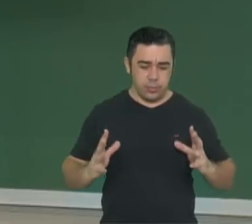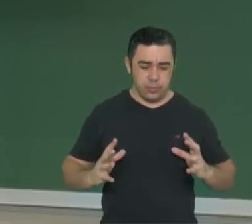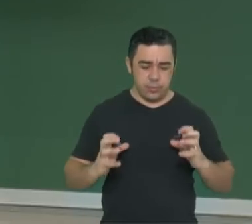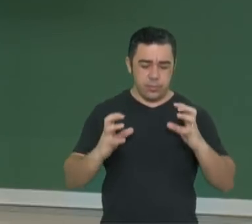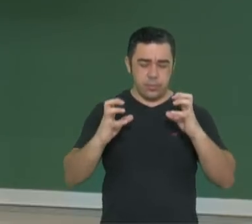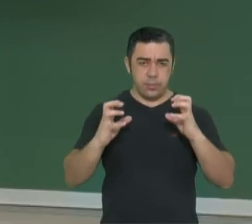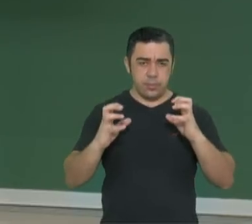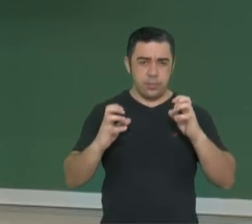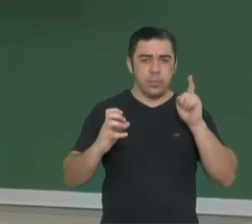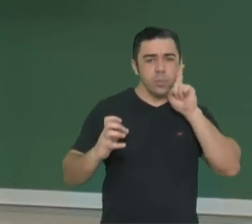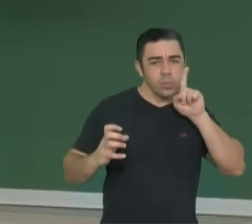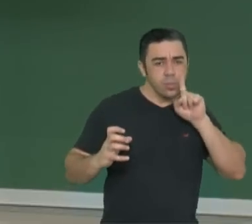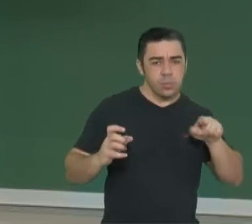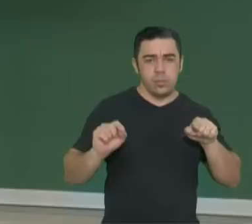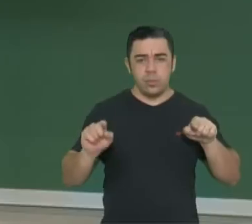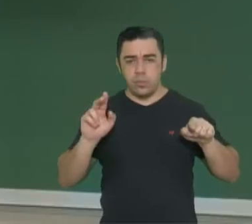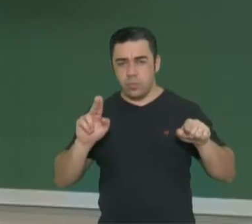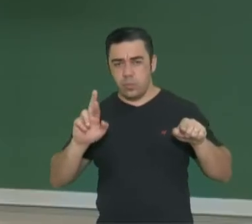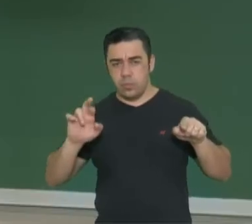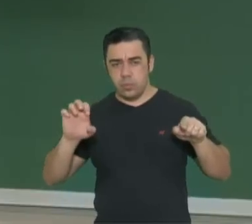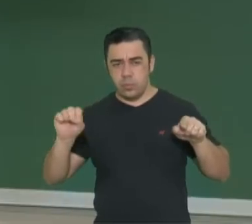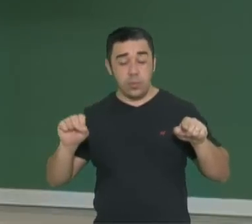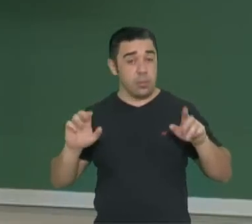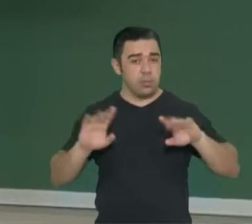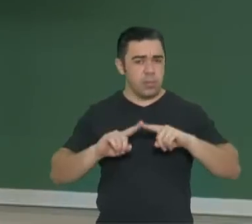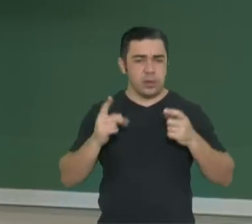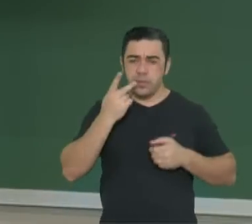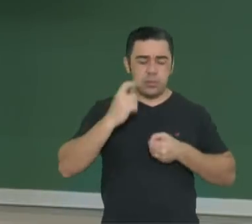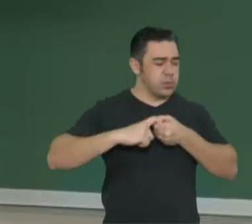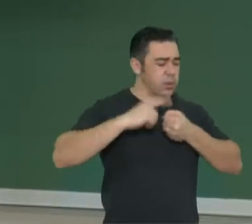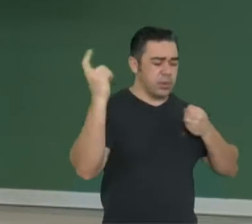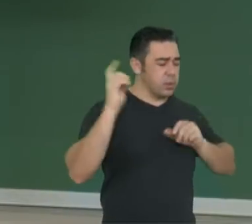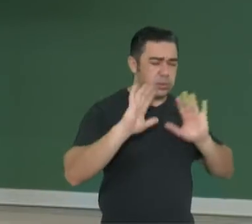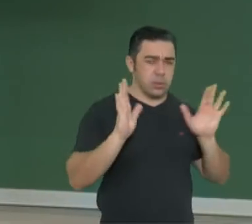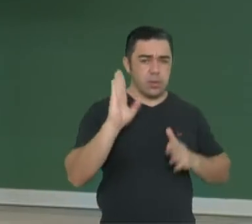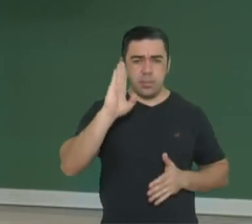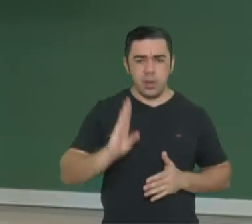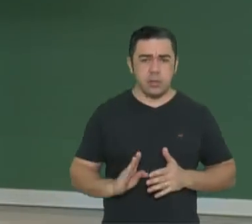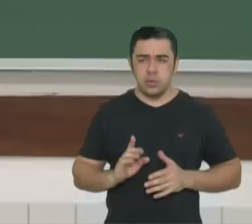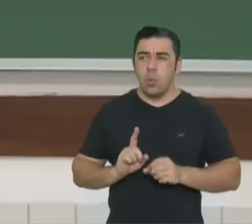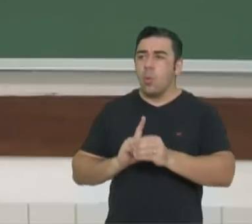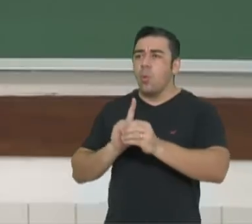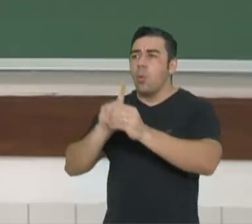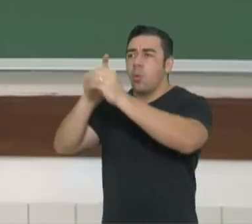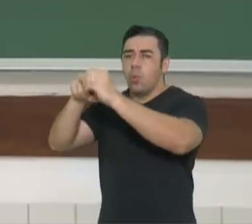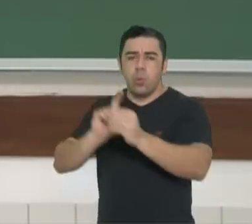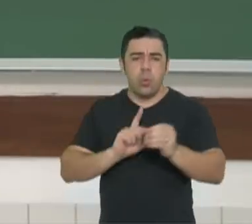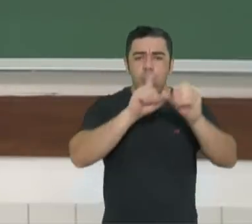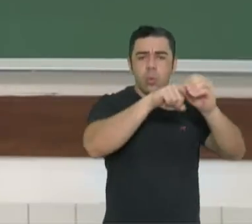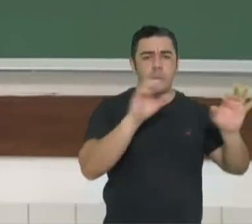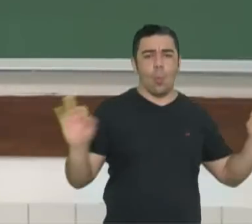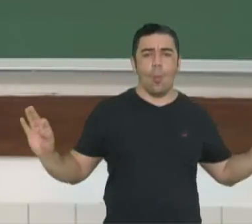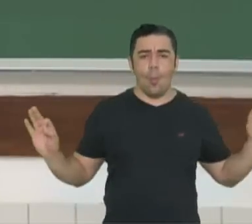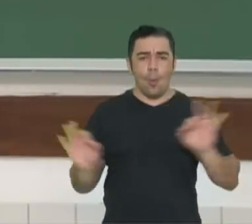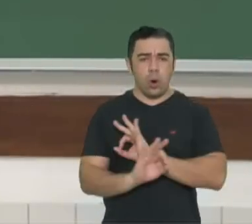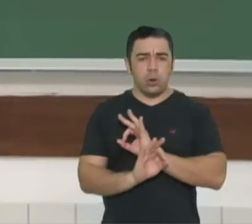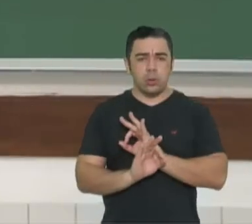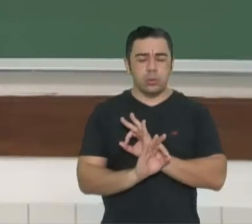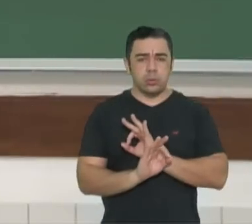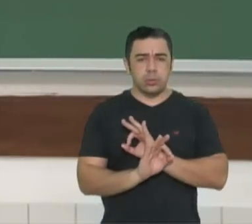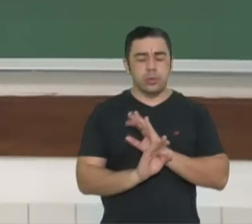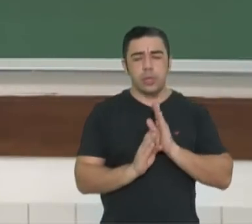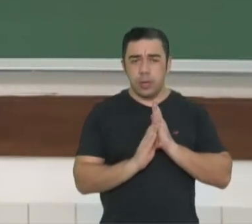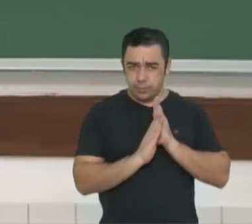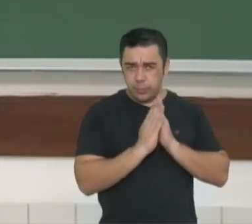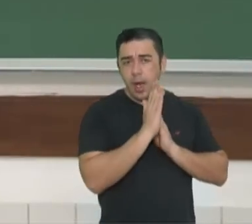ele se colocou como independente, ou seja, ele se negou a manter um alinhamento automático com